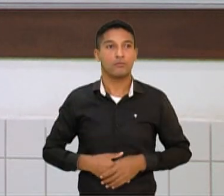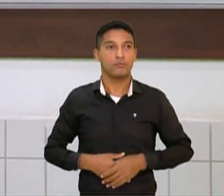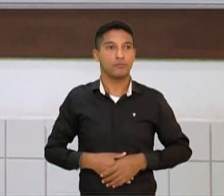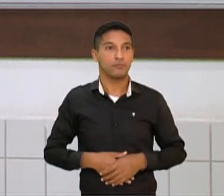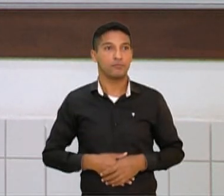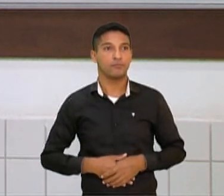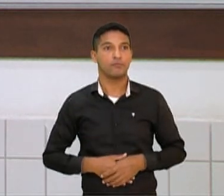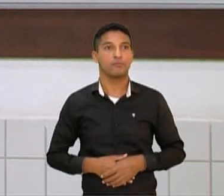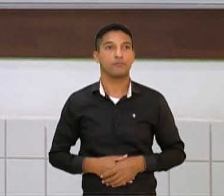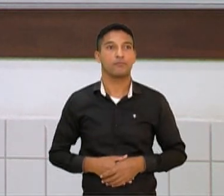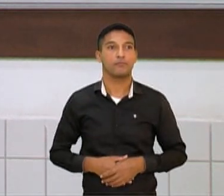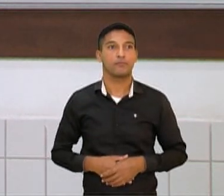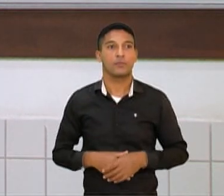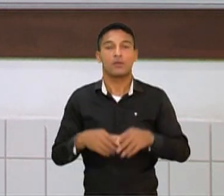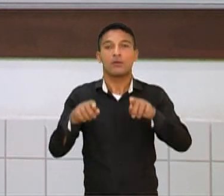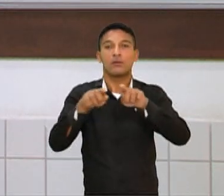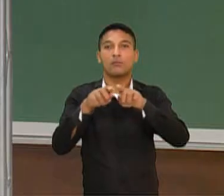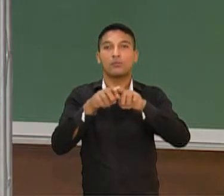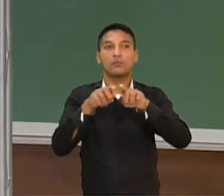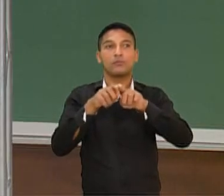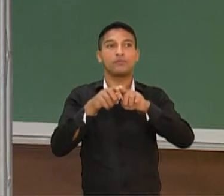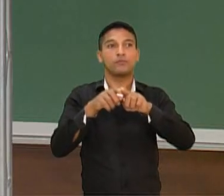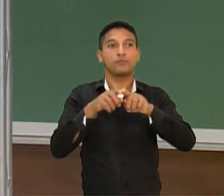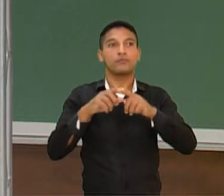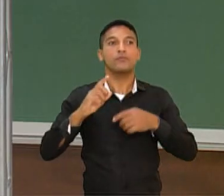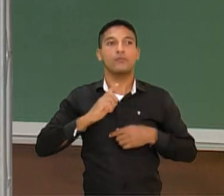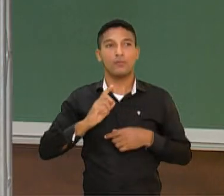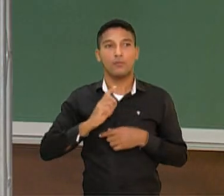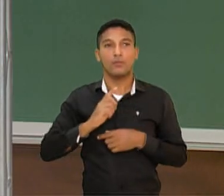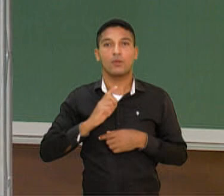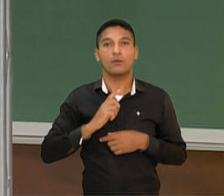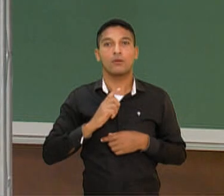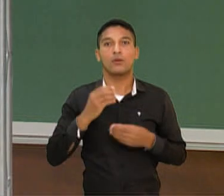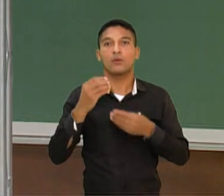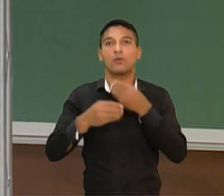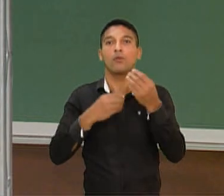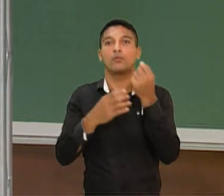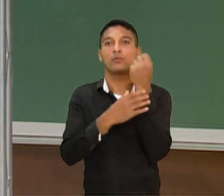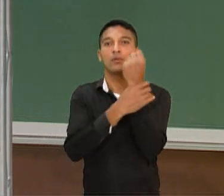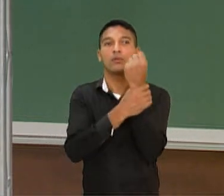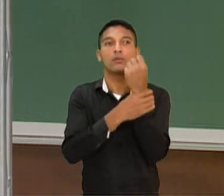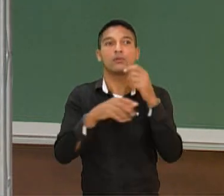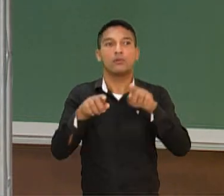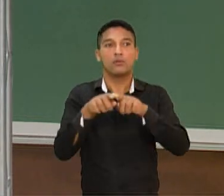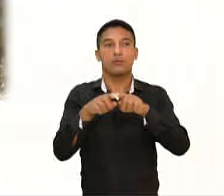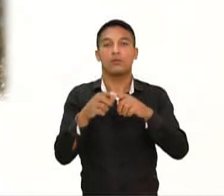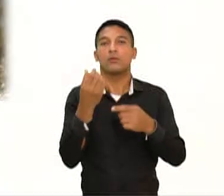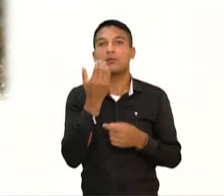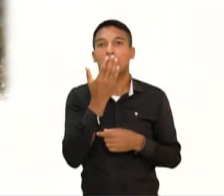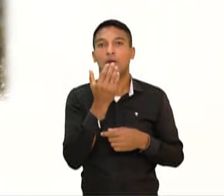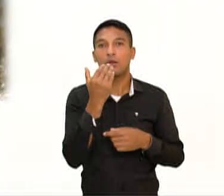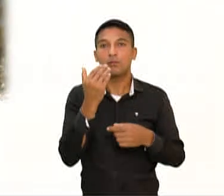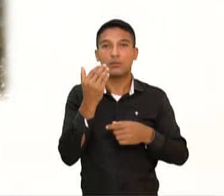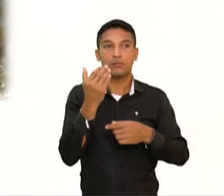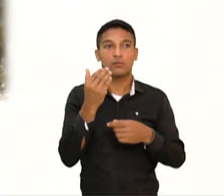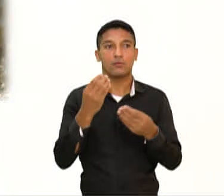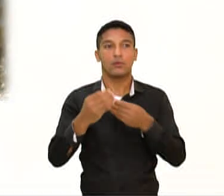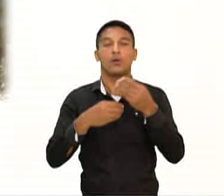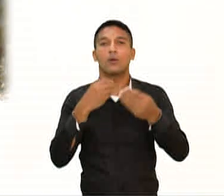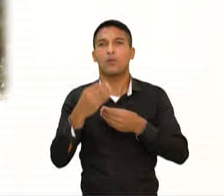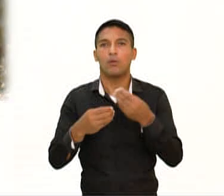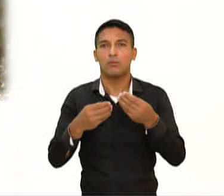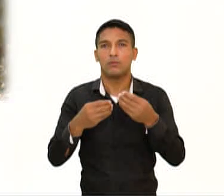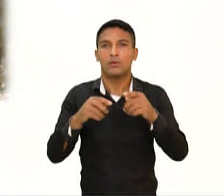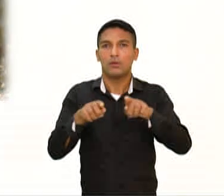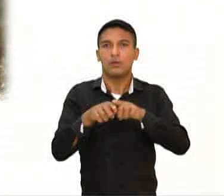Além disso, além da comunicação, nós temos a segurança e a alimentação. Então, para que um